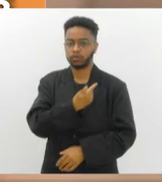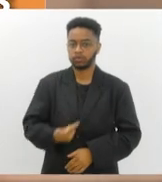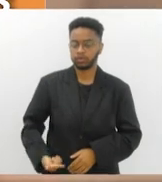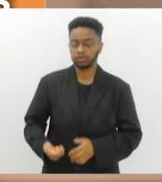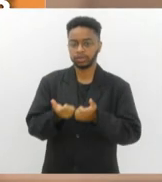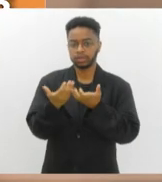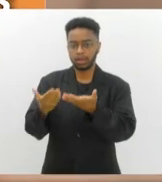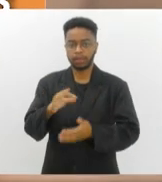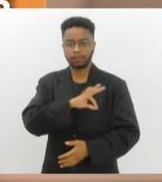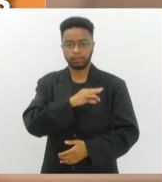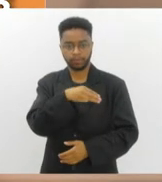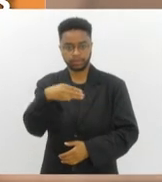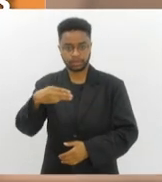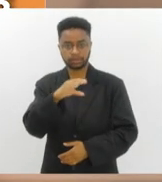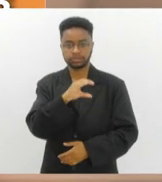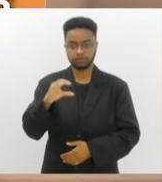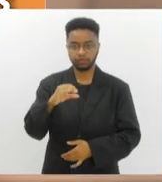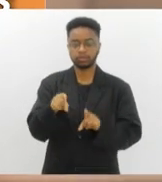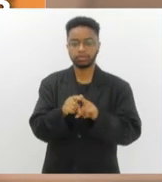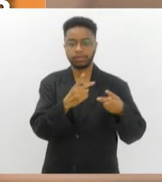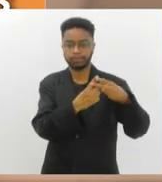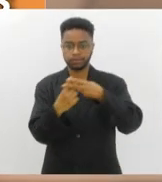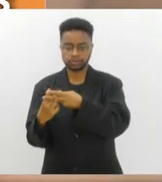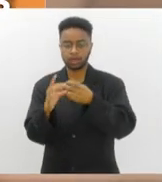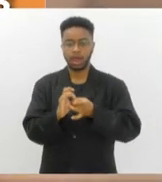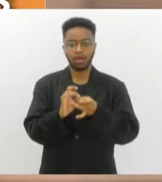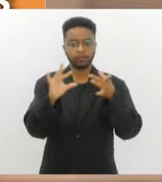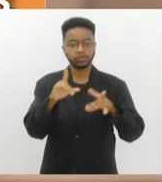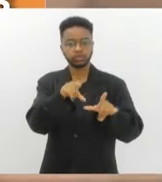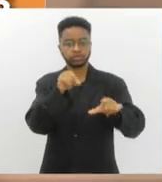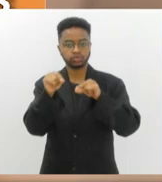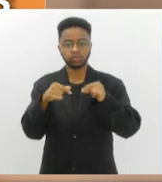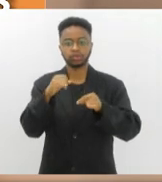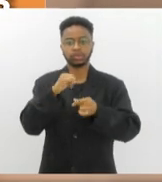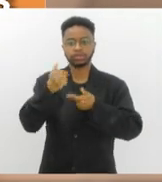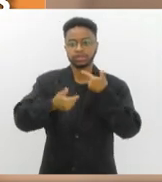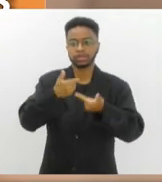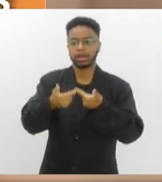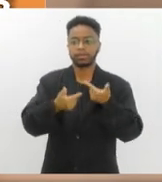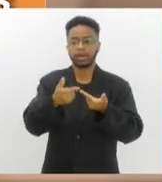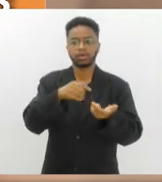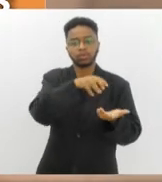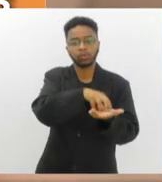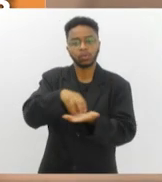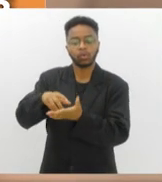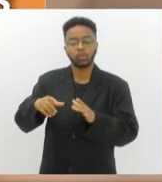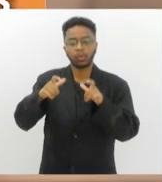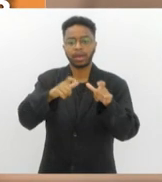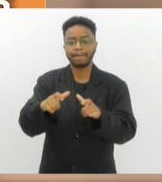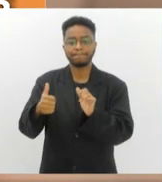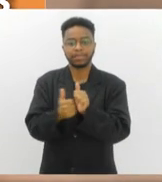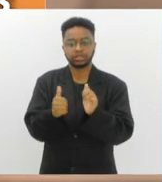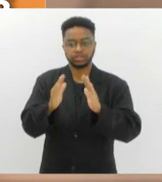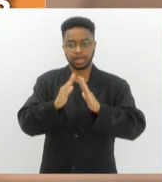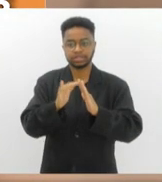policiais militares, civis e penais autorização para a escolha de trabalho em unidades próximas às suas residências